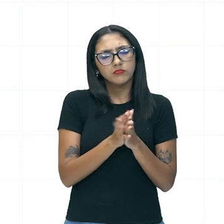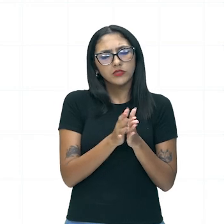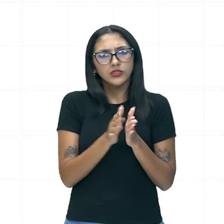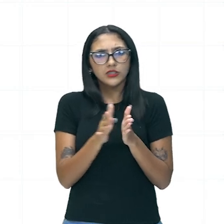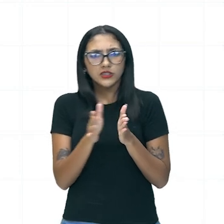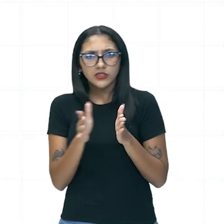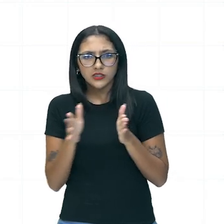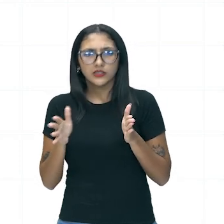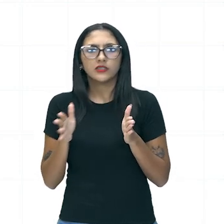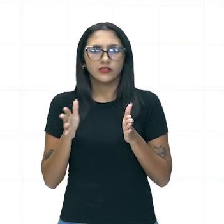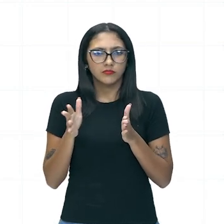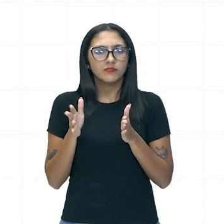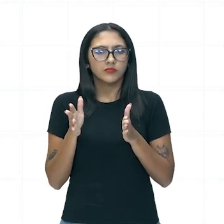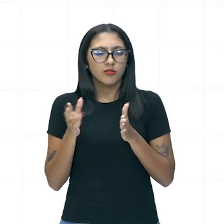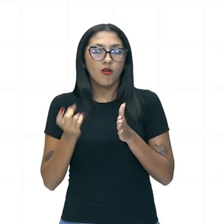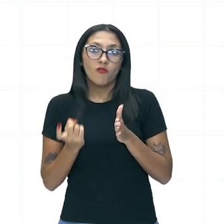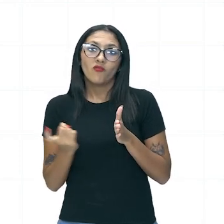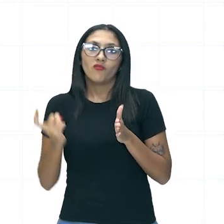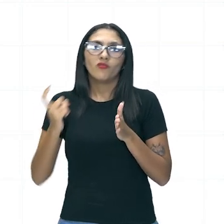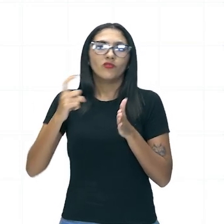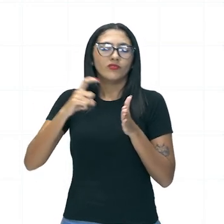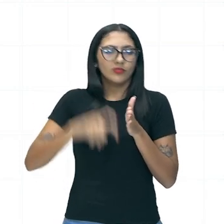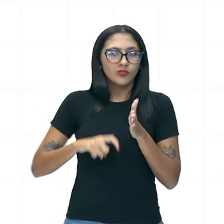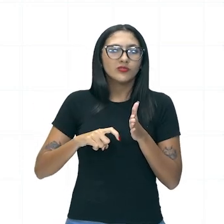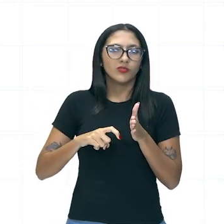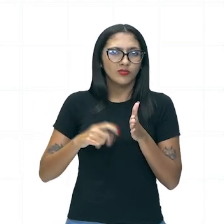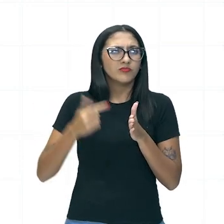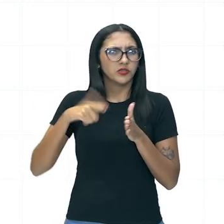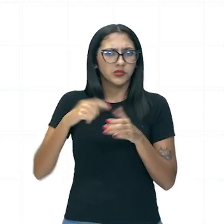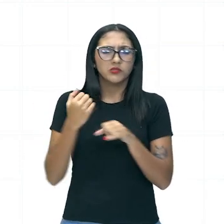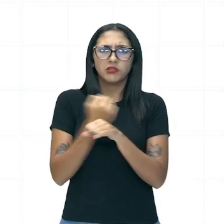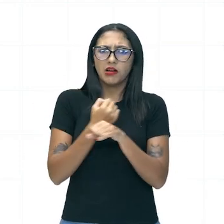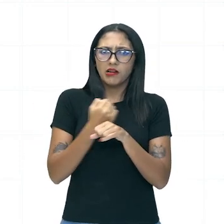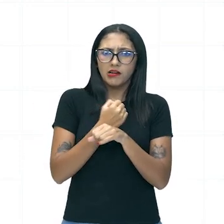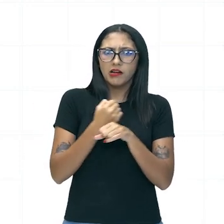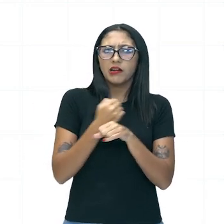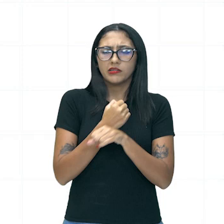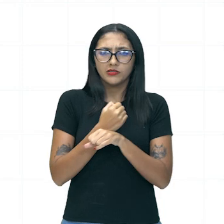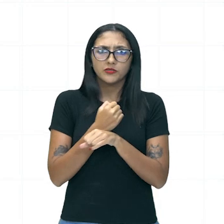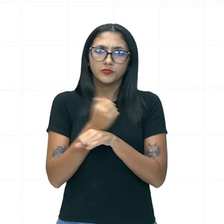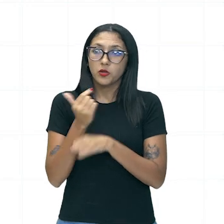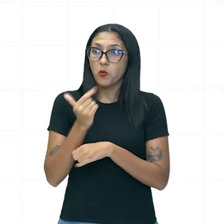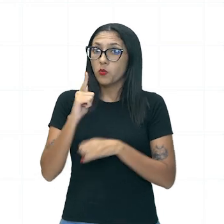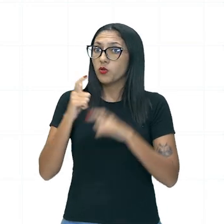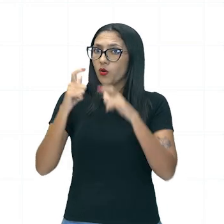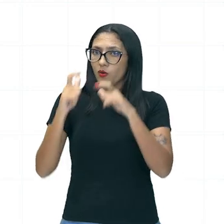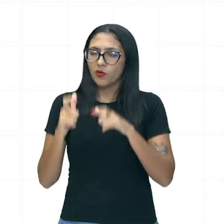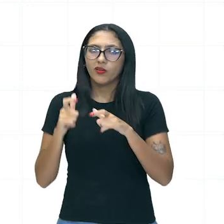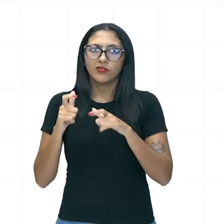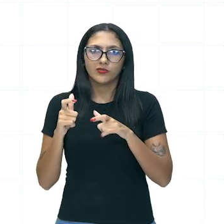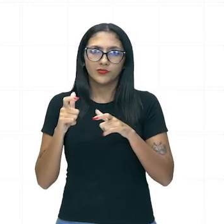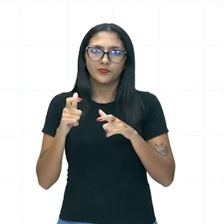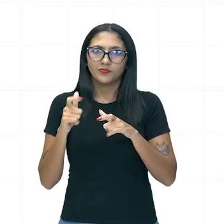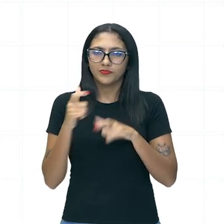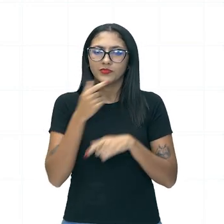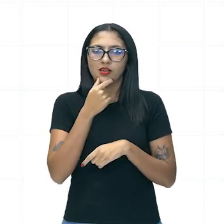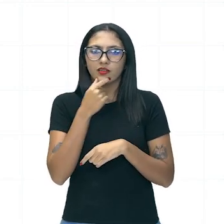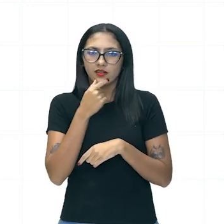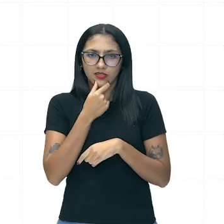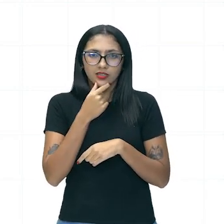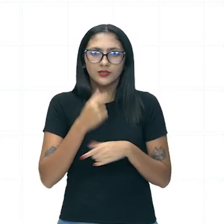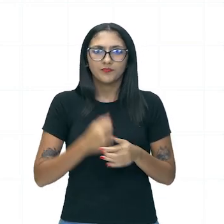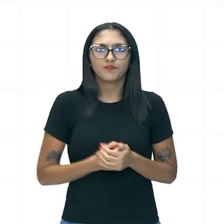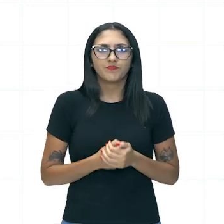ele retornou, né, anos depois em Londres. Entre 1925 e